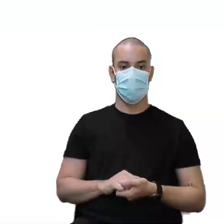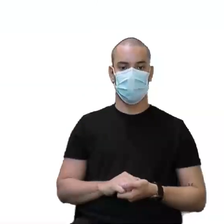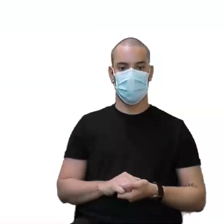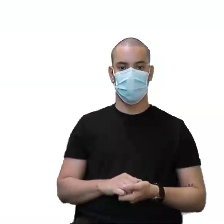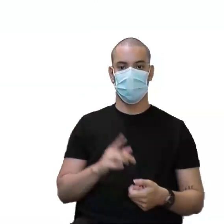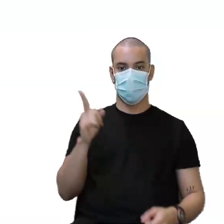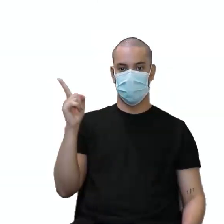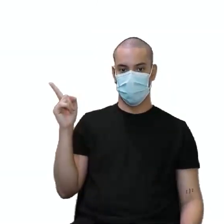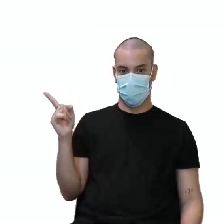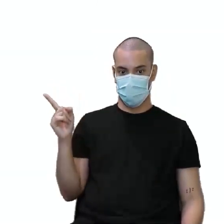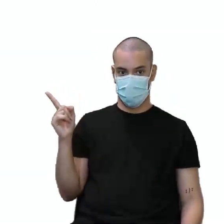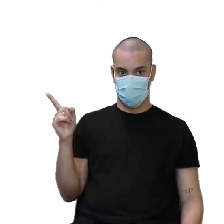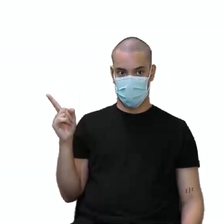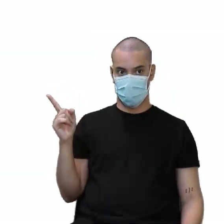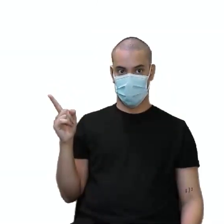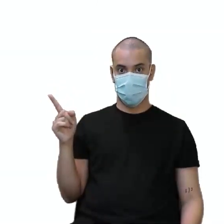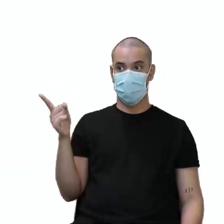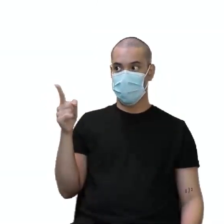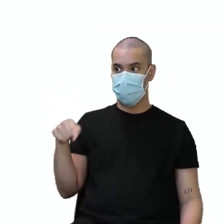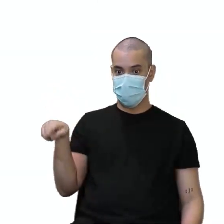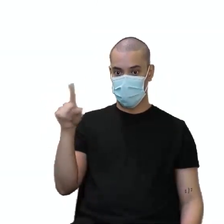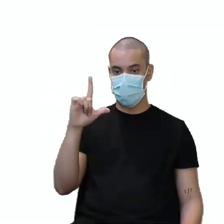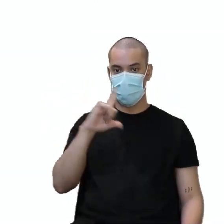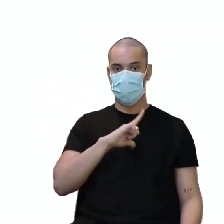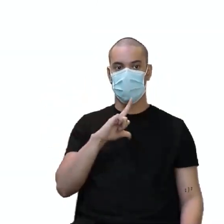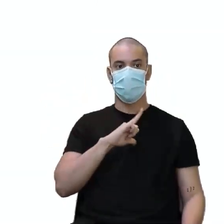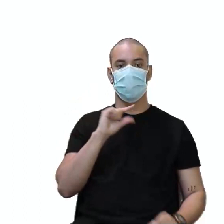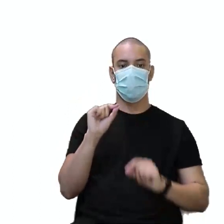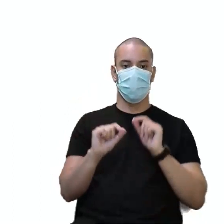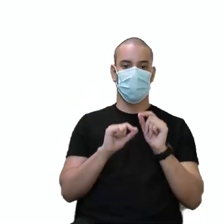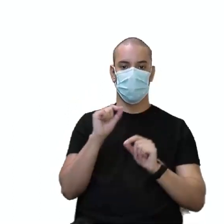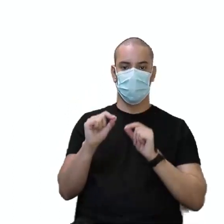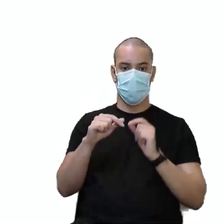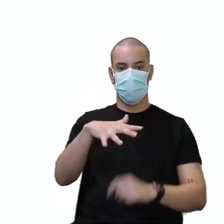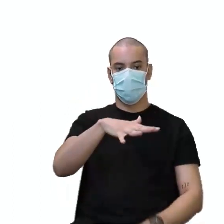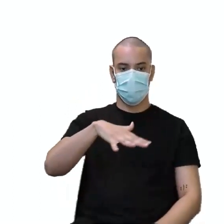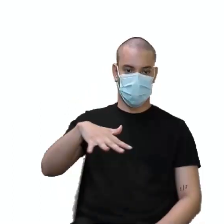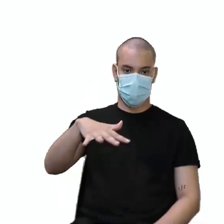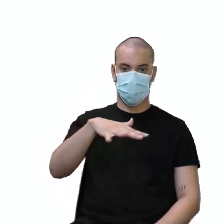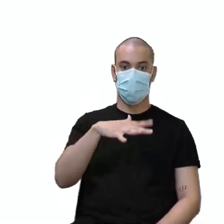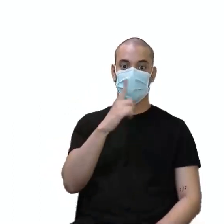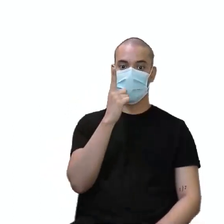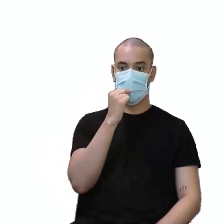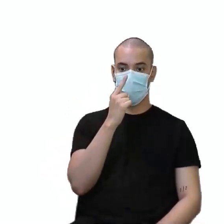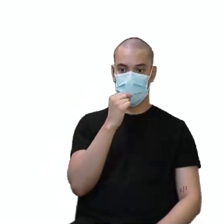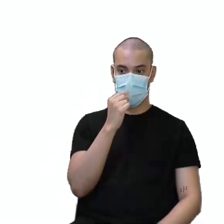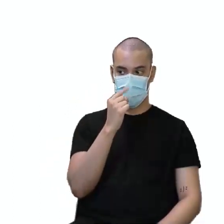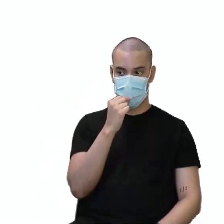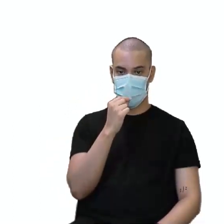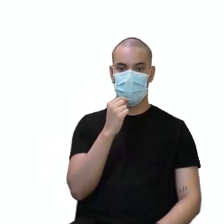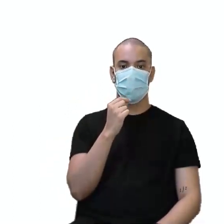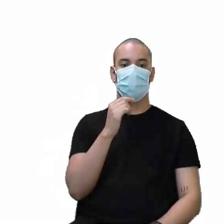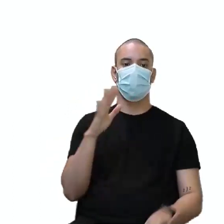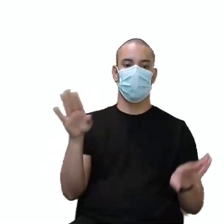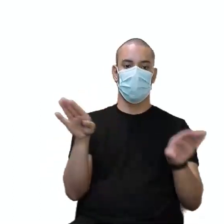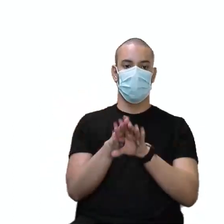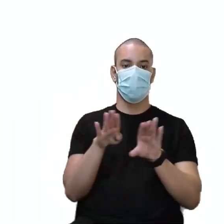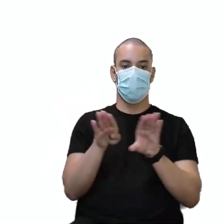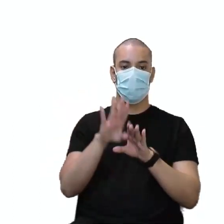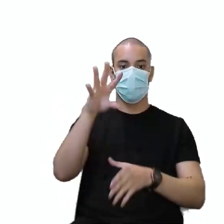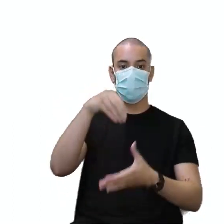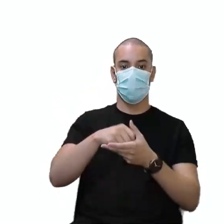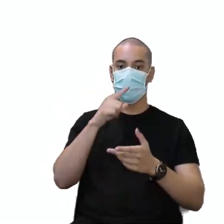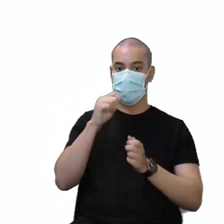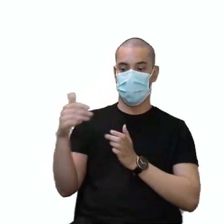lá. Então, você tem aqui um ambiente aquático e nesse ambiente